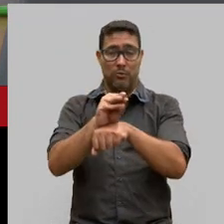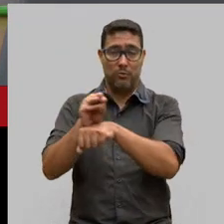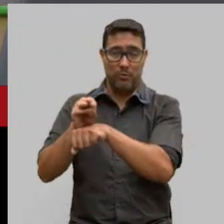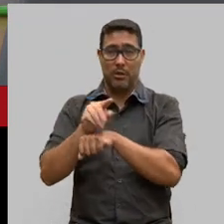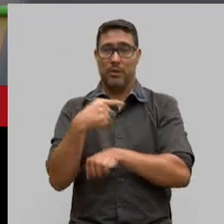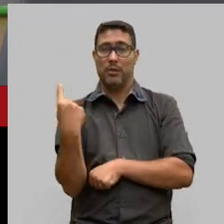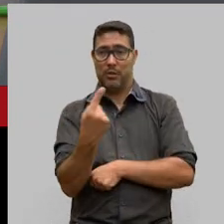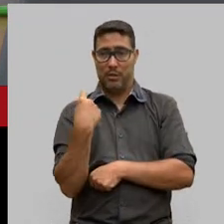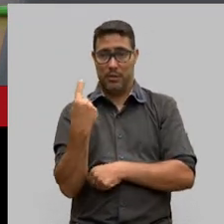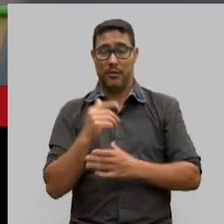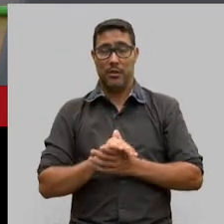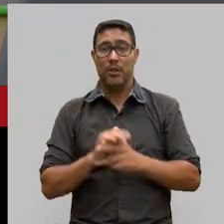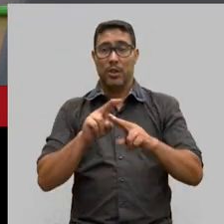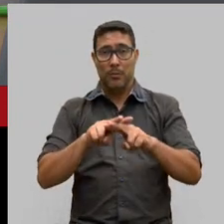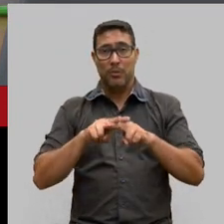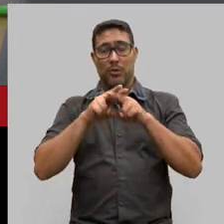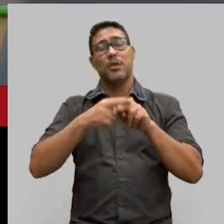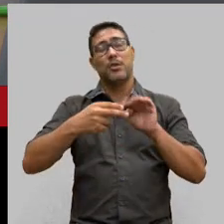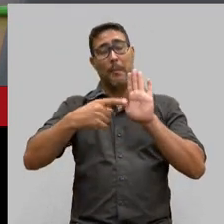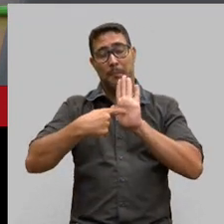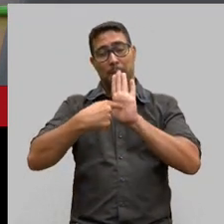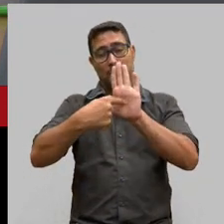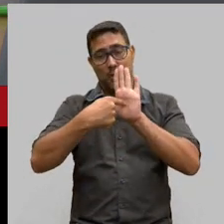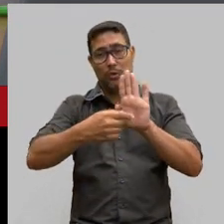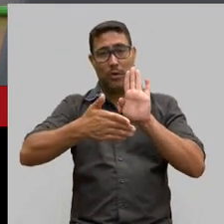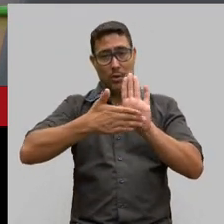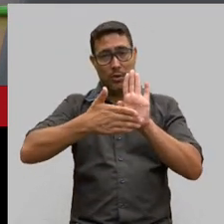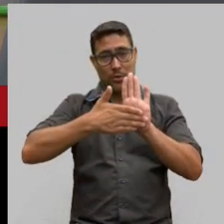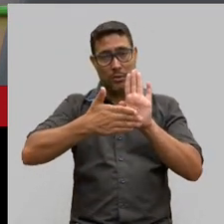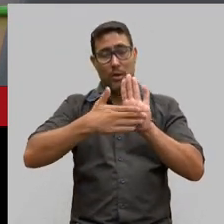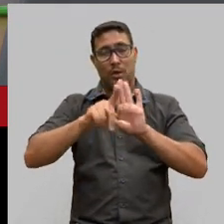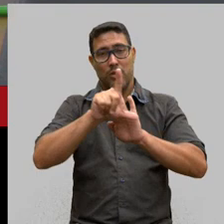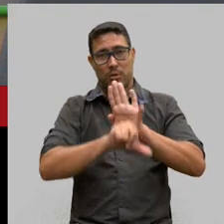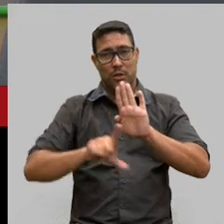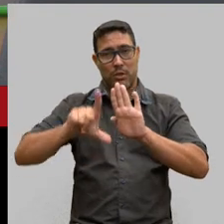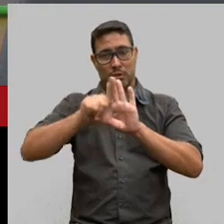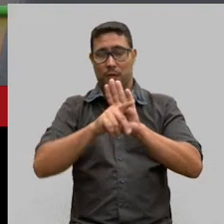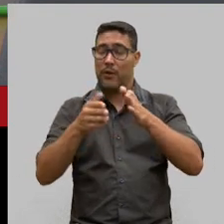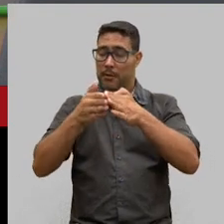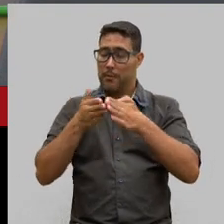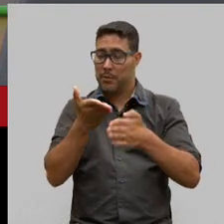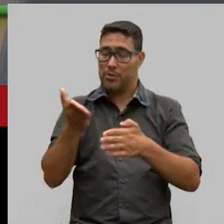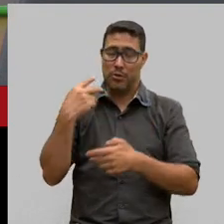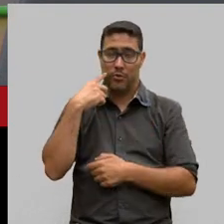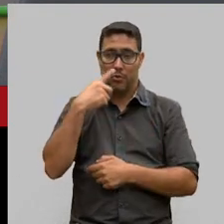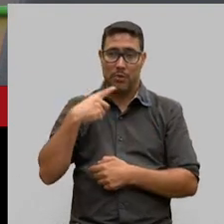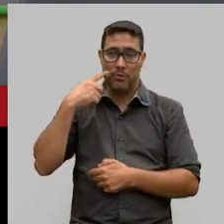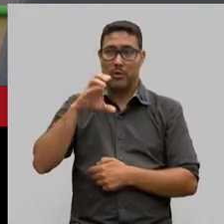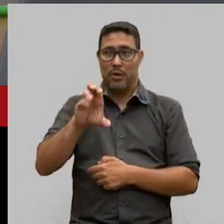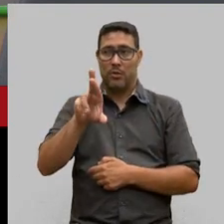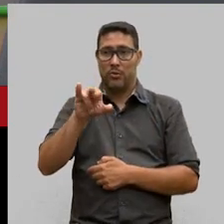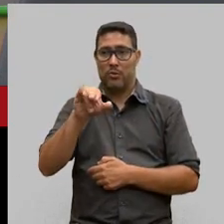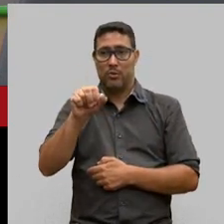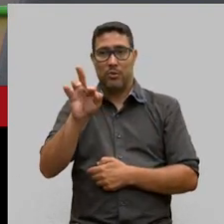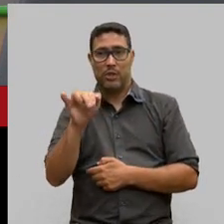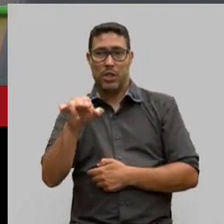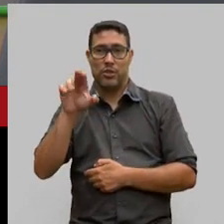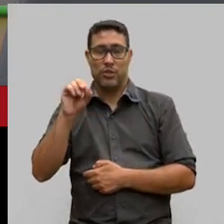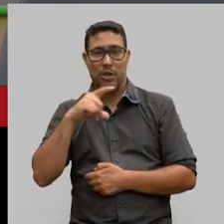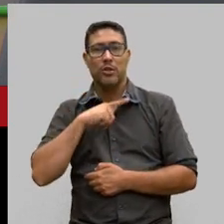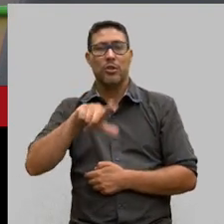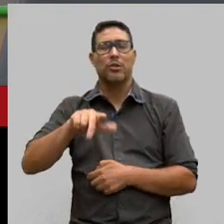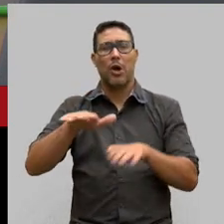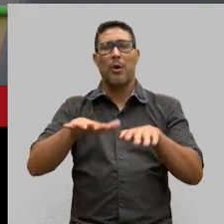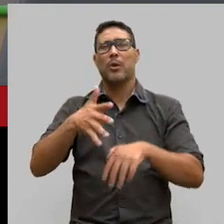eh uma proposição Legislativa a pedid do deputado Cristiano Silveiro nesta perspectiva são aproximadamente no